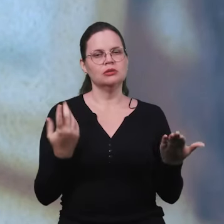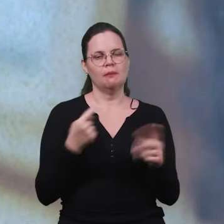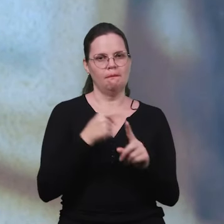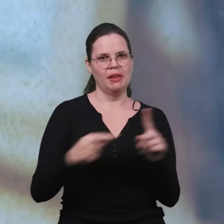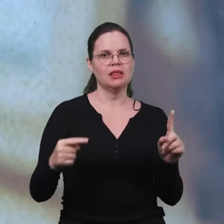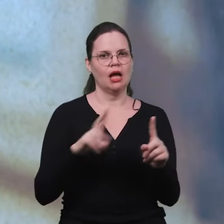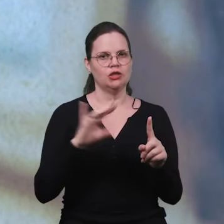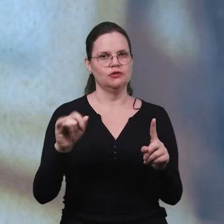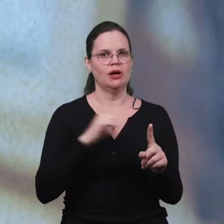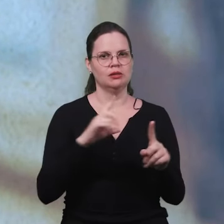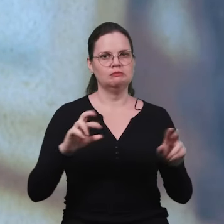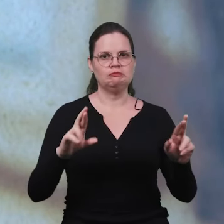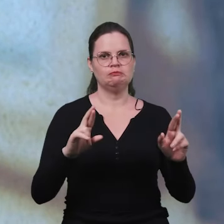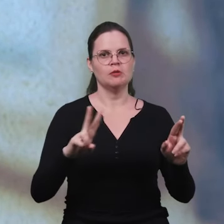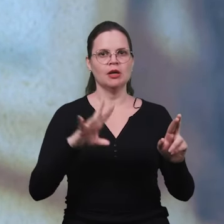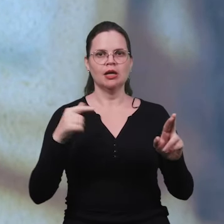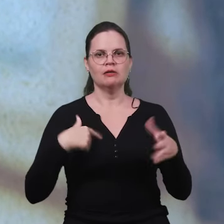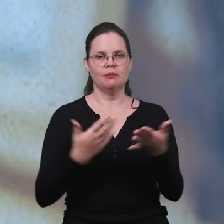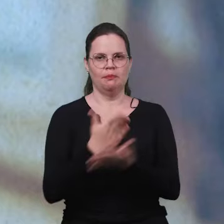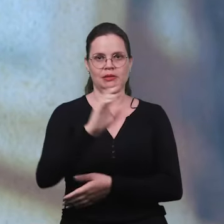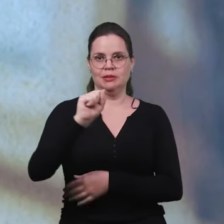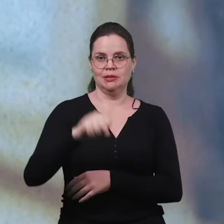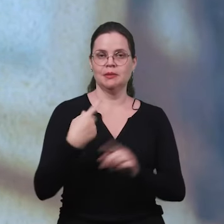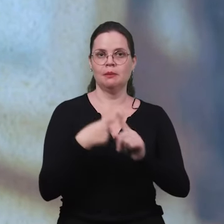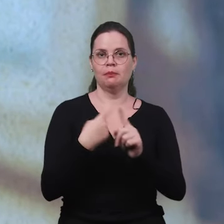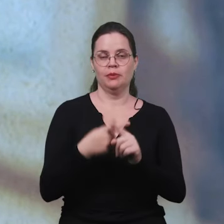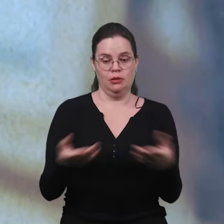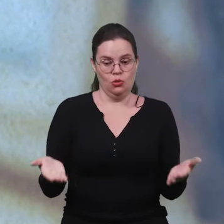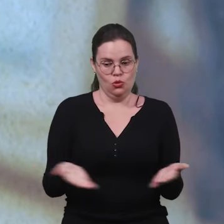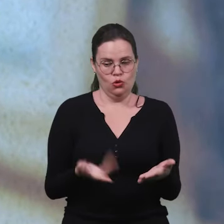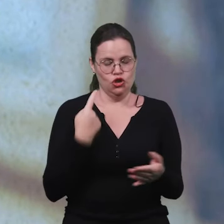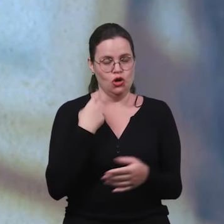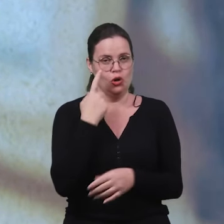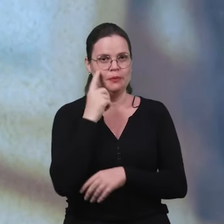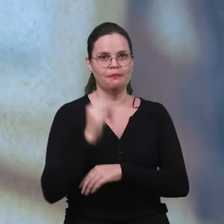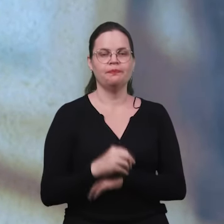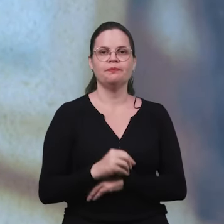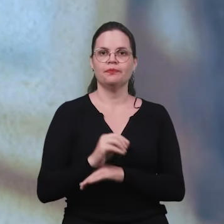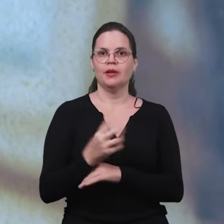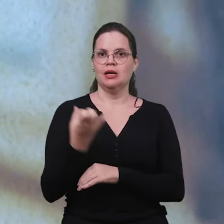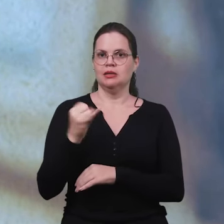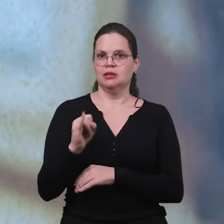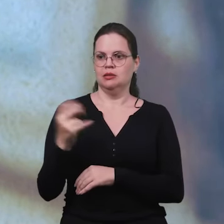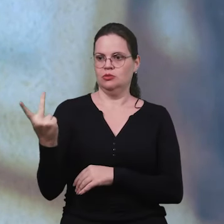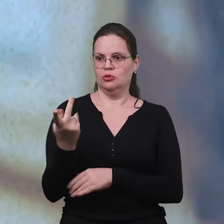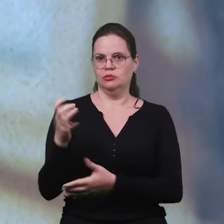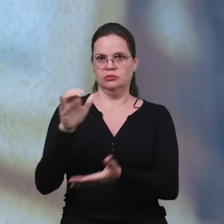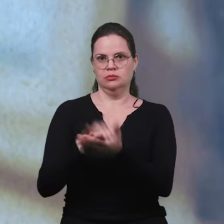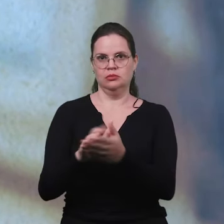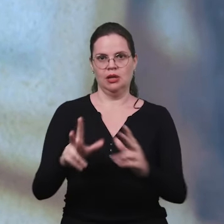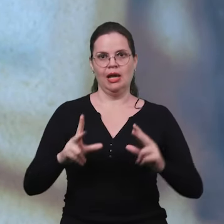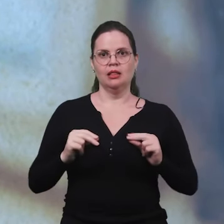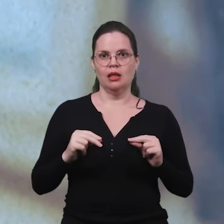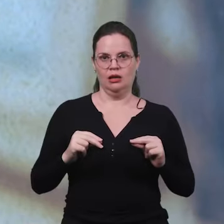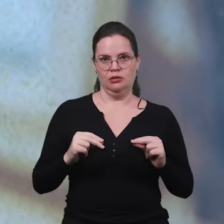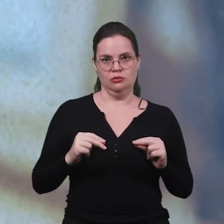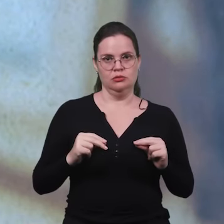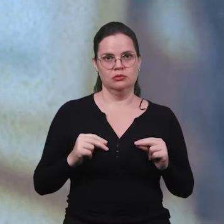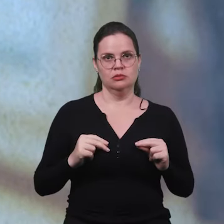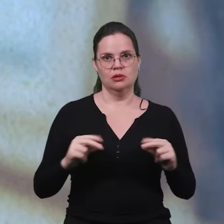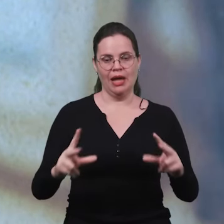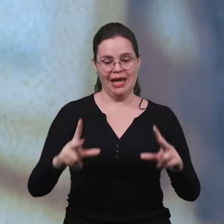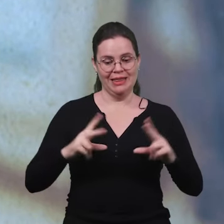né, existe essa expectativa de que seja aprovado, porque, atualmente, o cônjuge e o companheiro são herdeiros necessários.